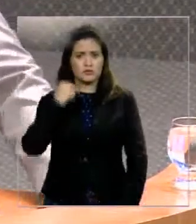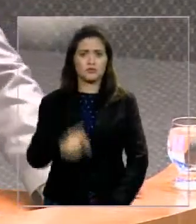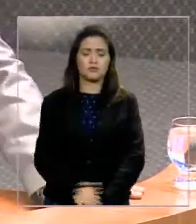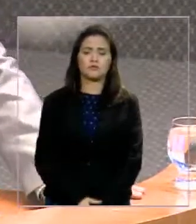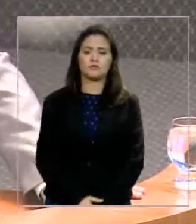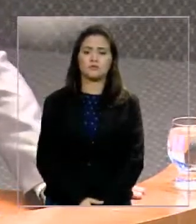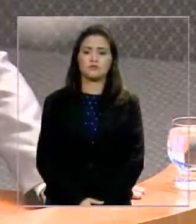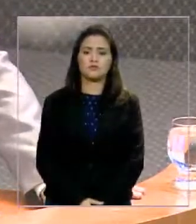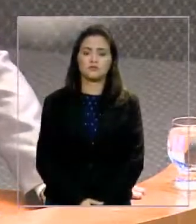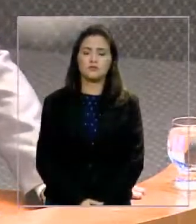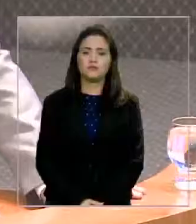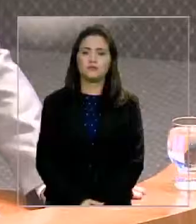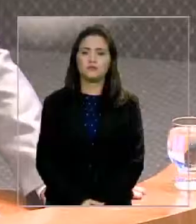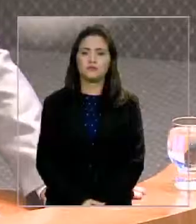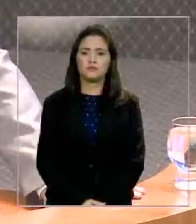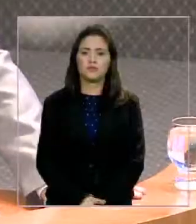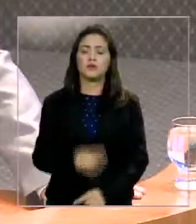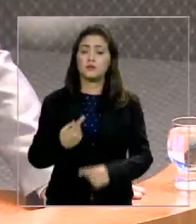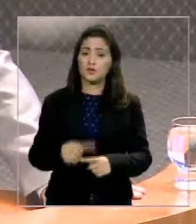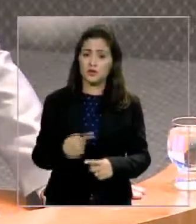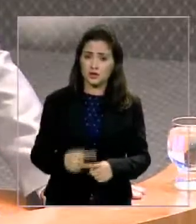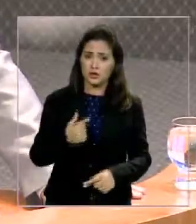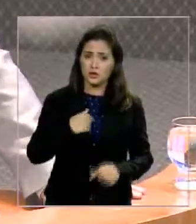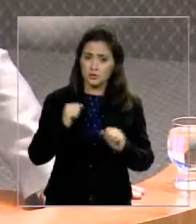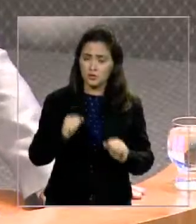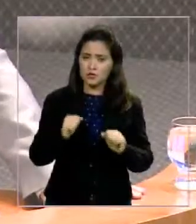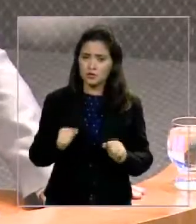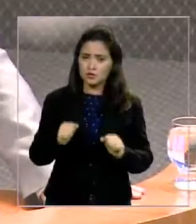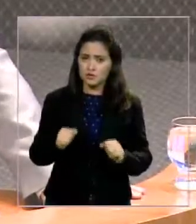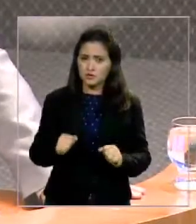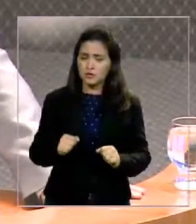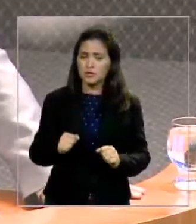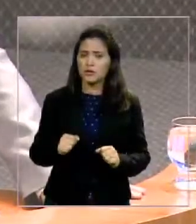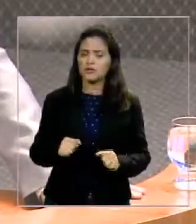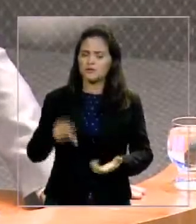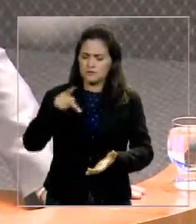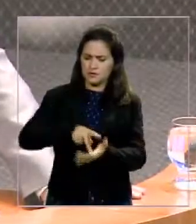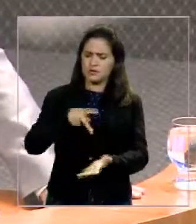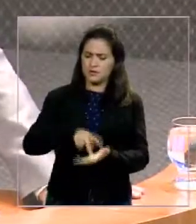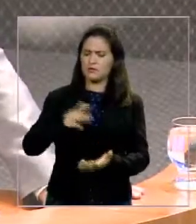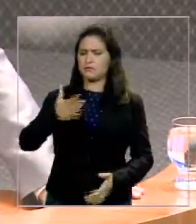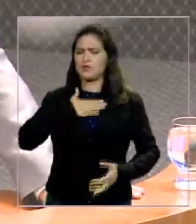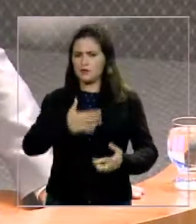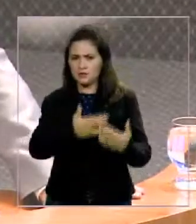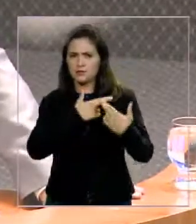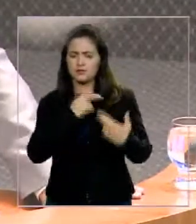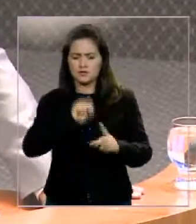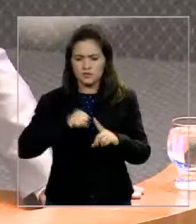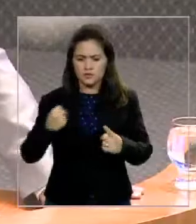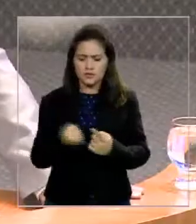Até para que eu possa ratificar o meu compromisso com a sociedade maranhense, com a sociedade do